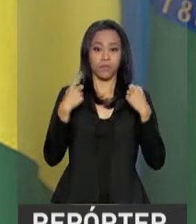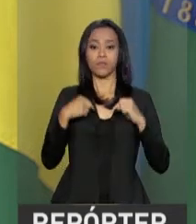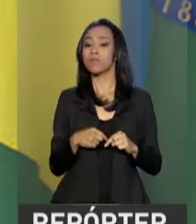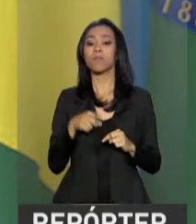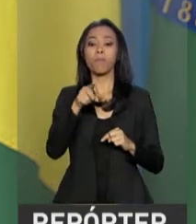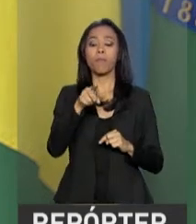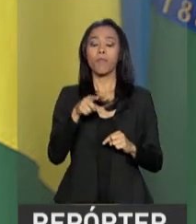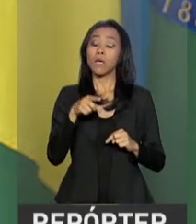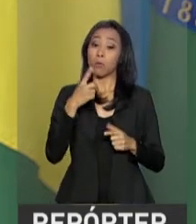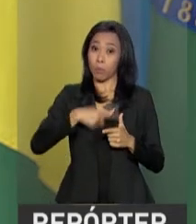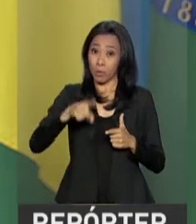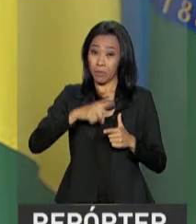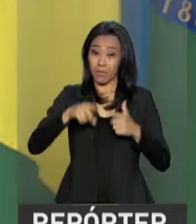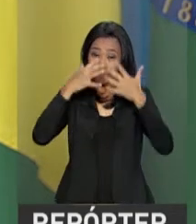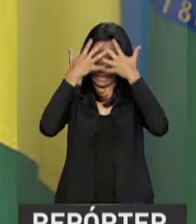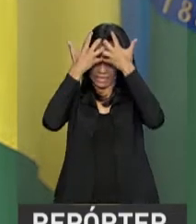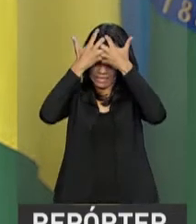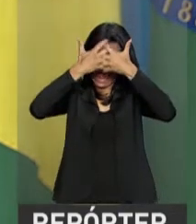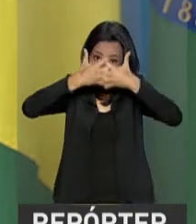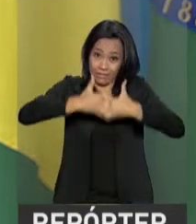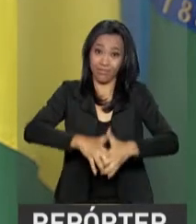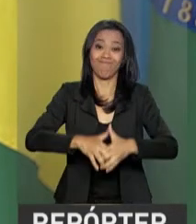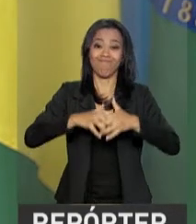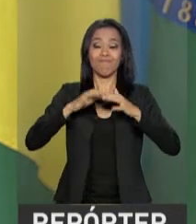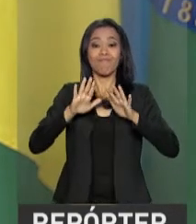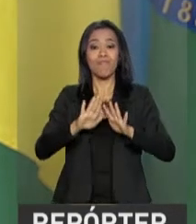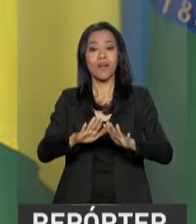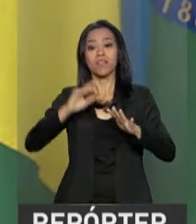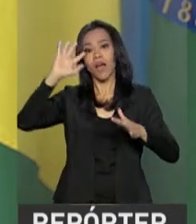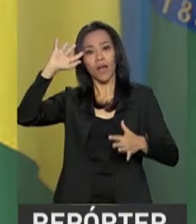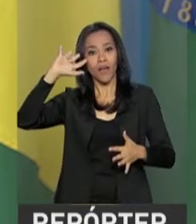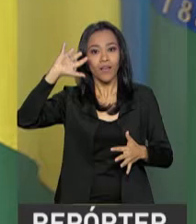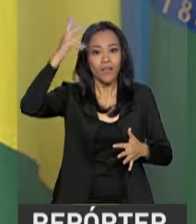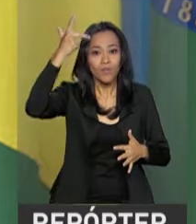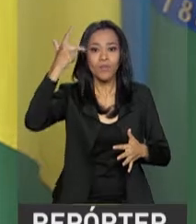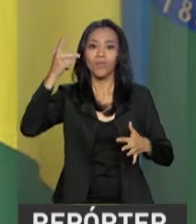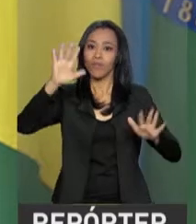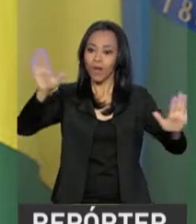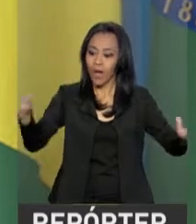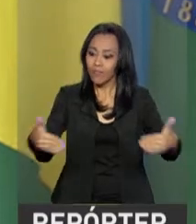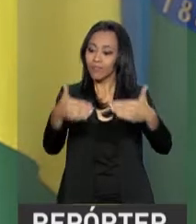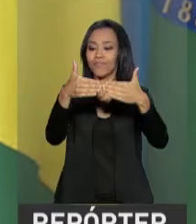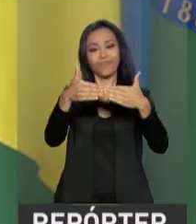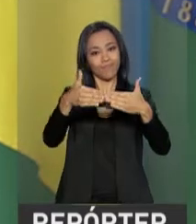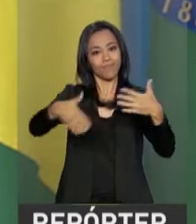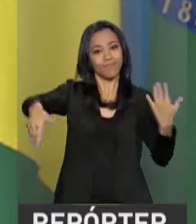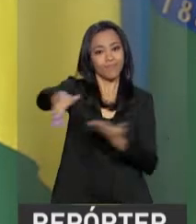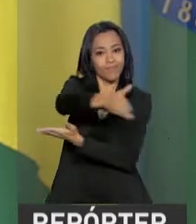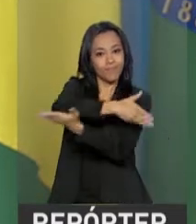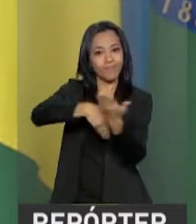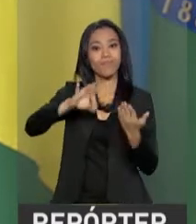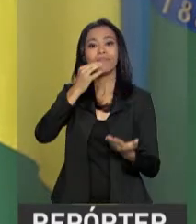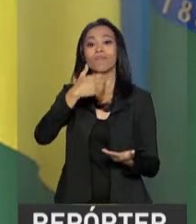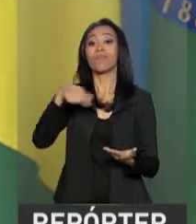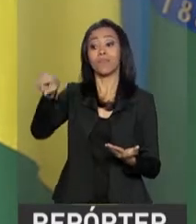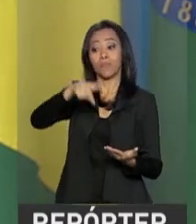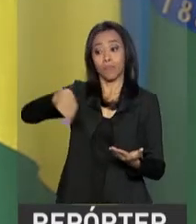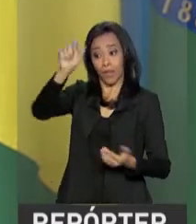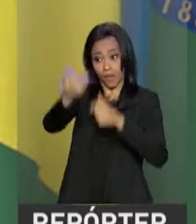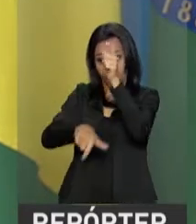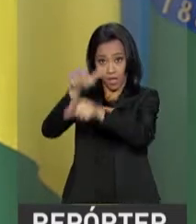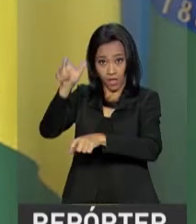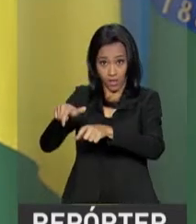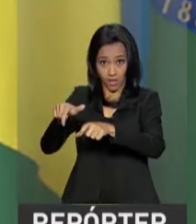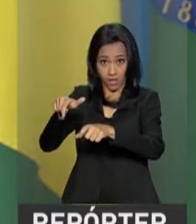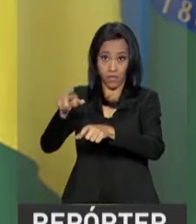complexo a solução encontrada trará benefícios diretos para os poupadores e para o conjunto da economia